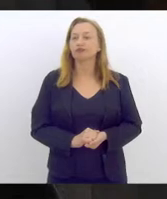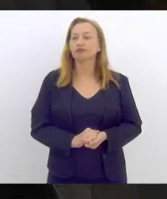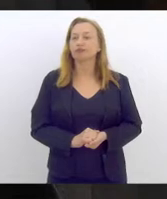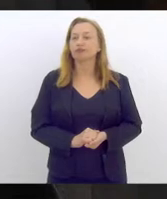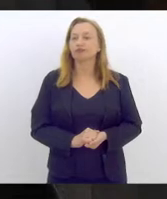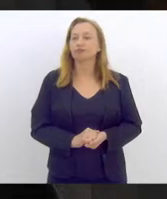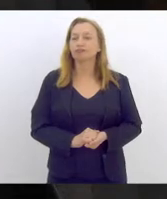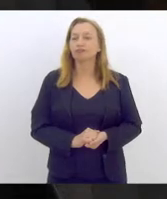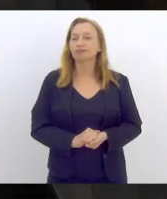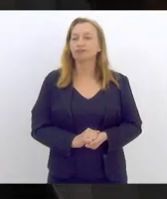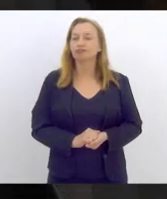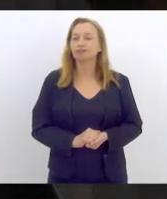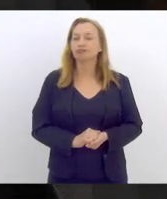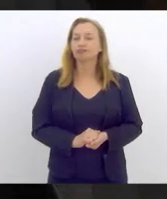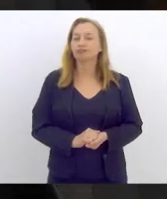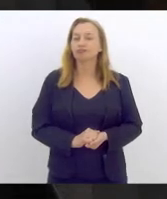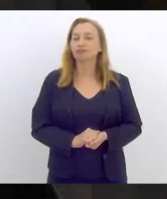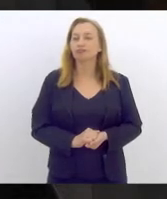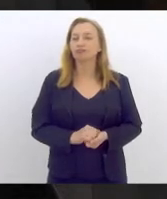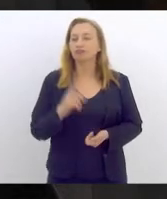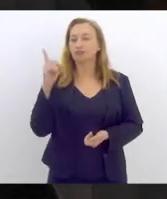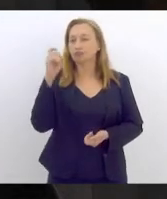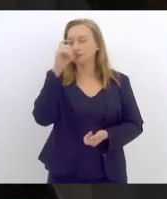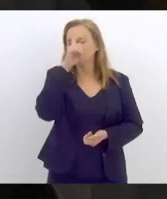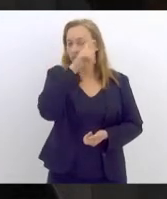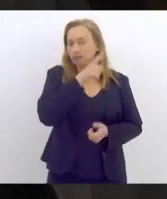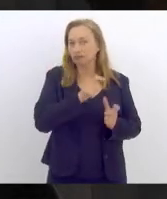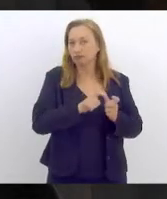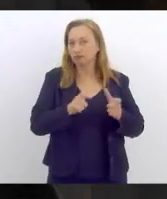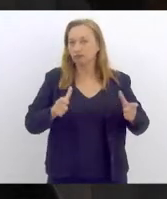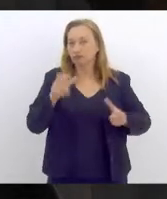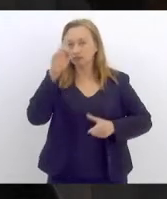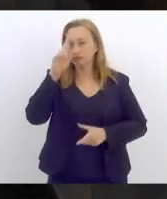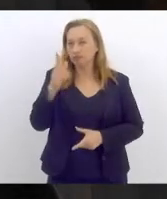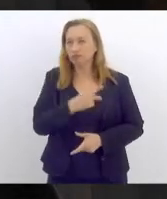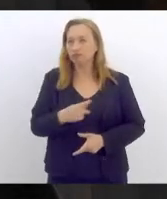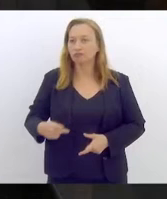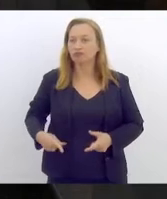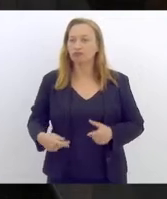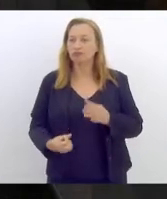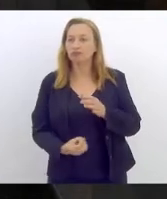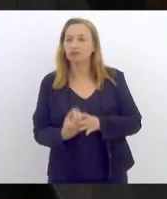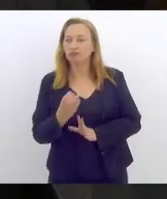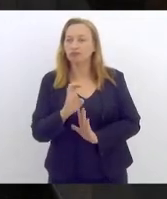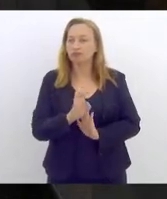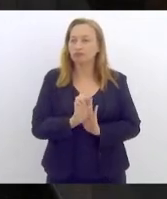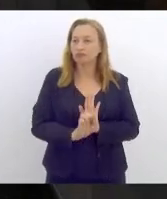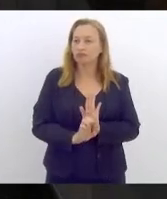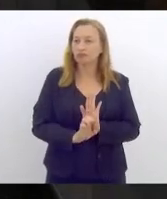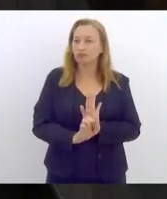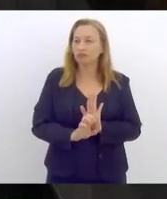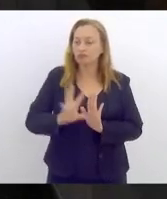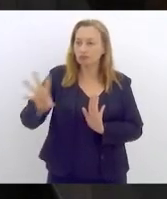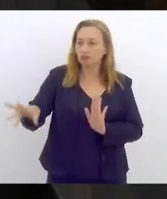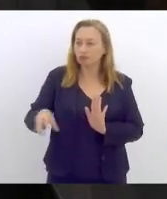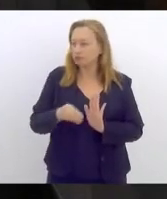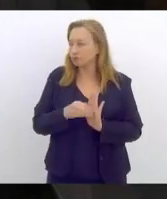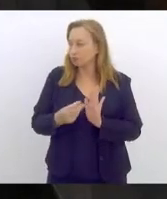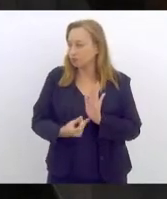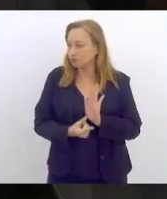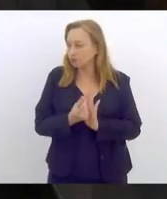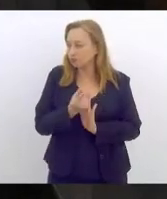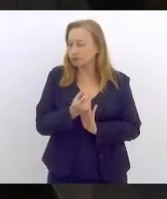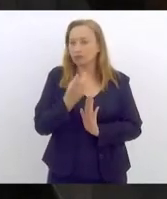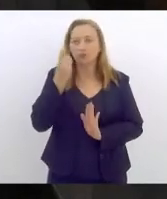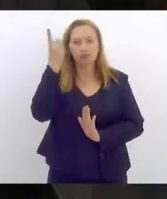estamos com uma grave dificuldade senhora presidente de produzir emendas ao orçamento Deputado